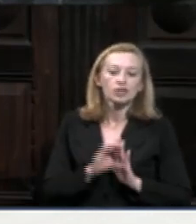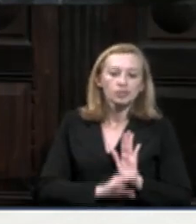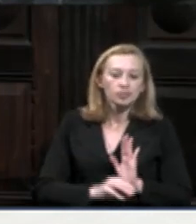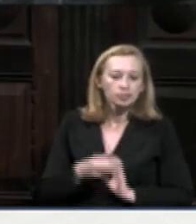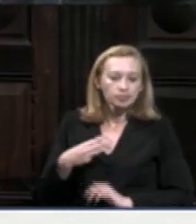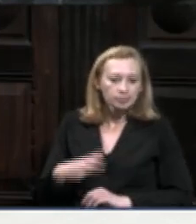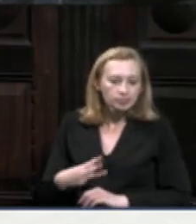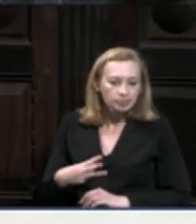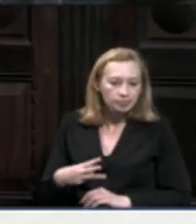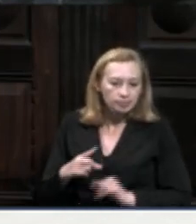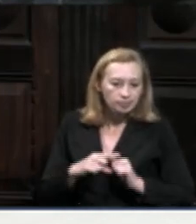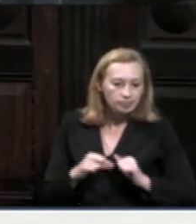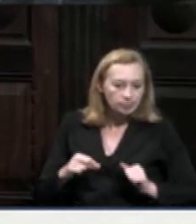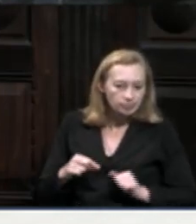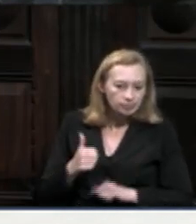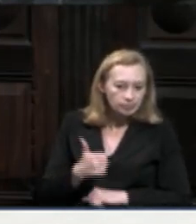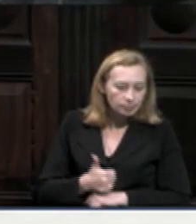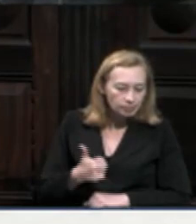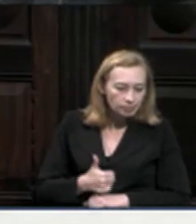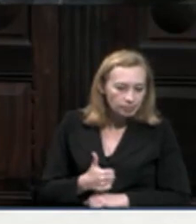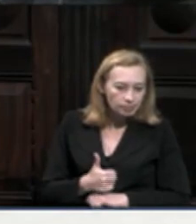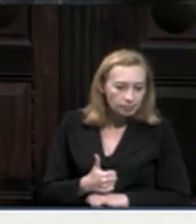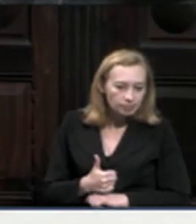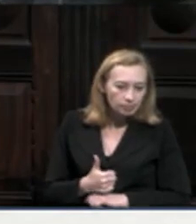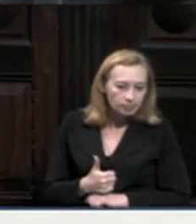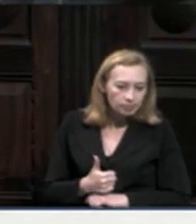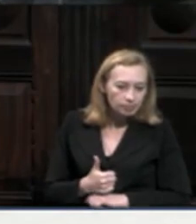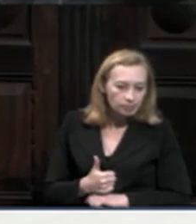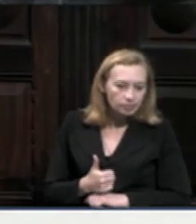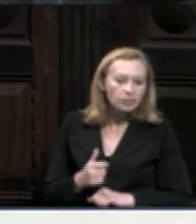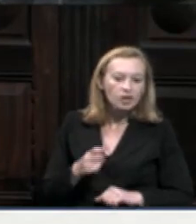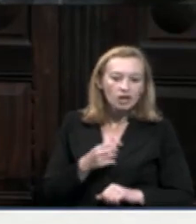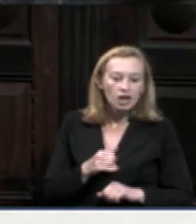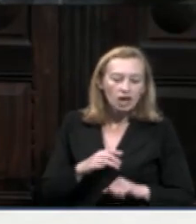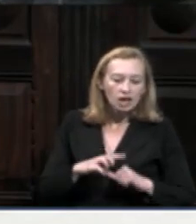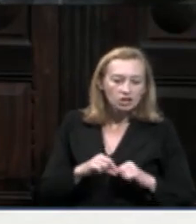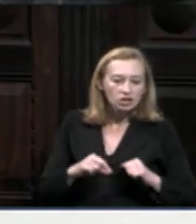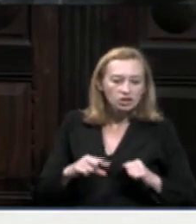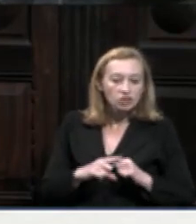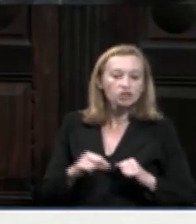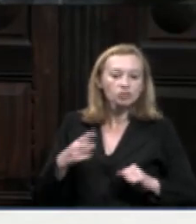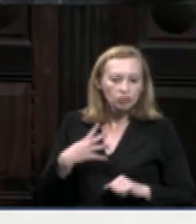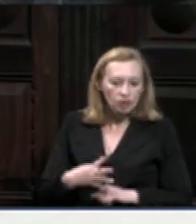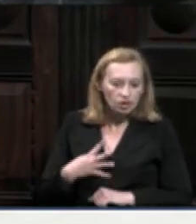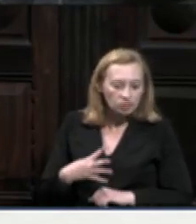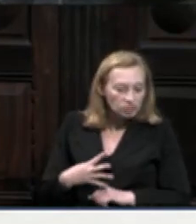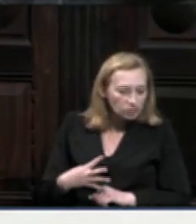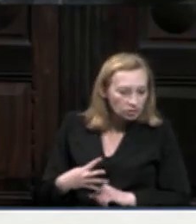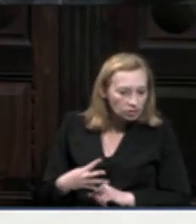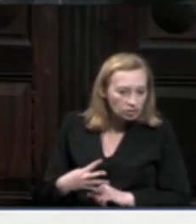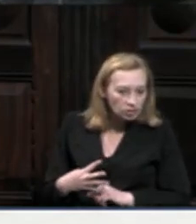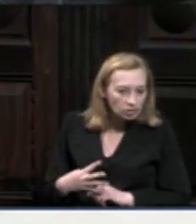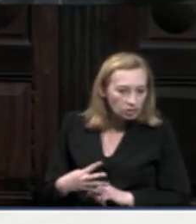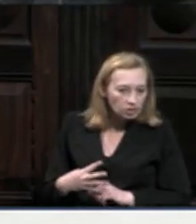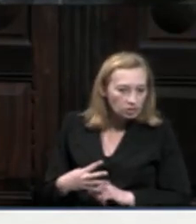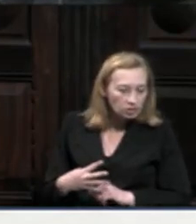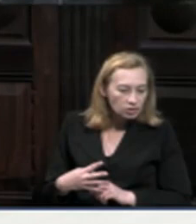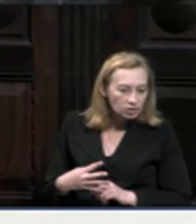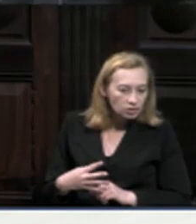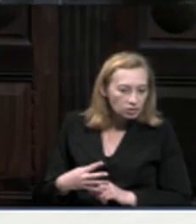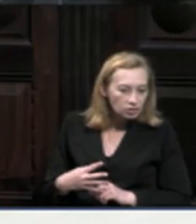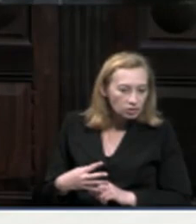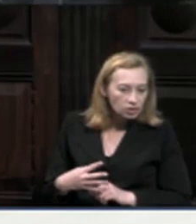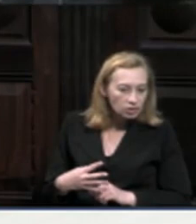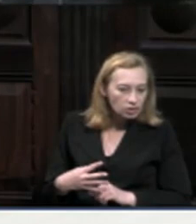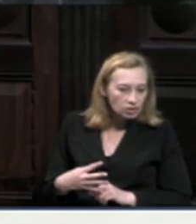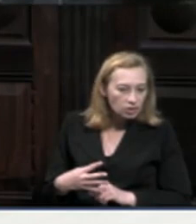O artigo 1º passa a ter a seguinte redação. O artigo 4º passa a ter a seguinte redação: poderão ser dispensados estabelecido no artigo